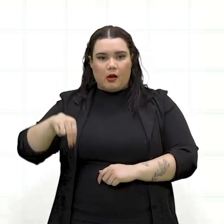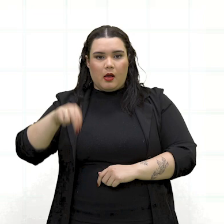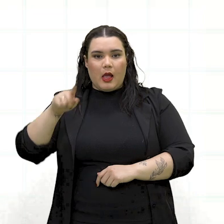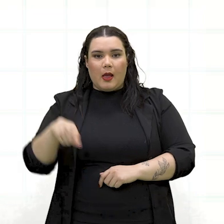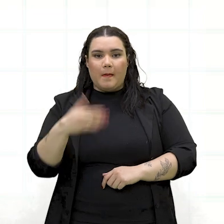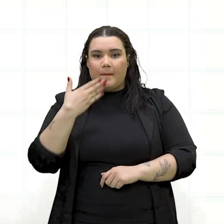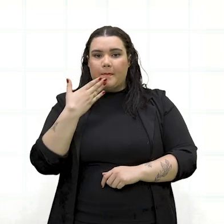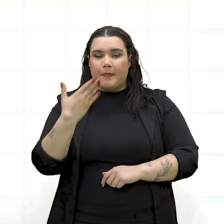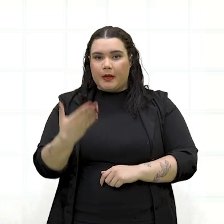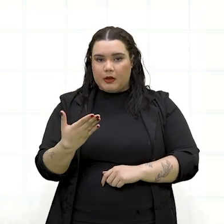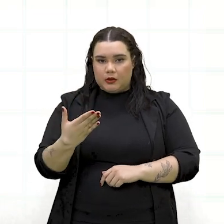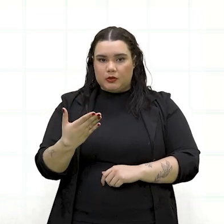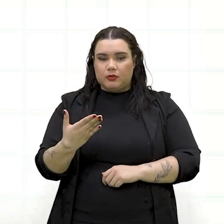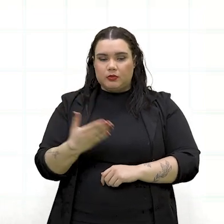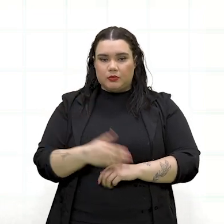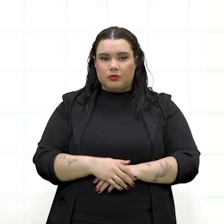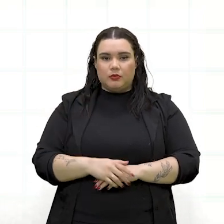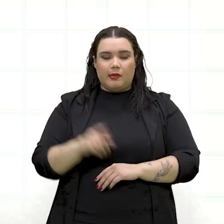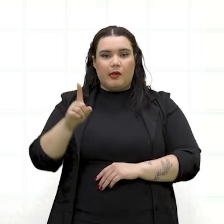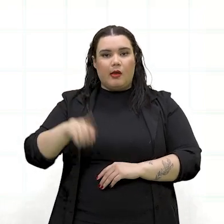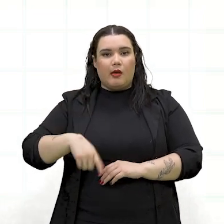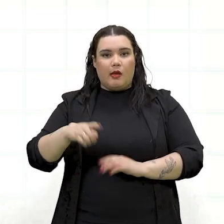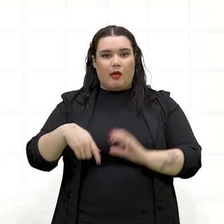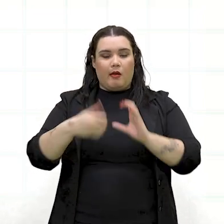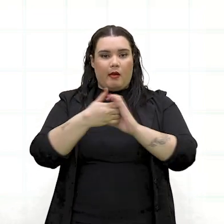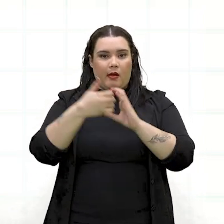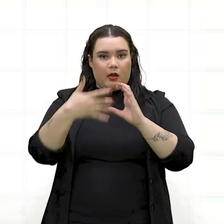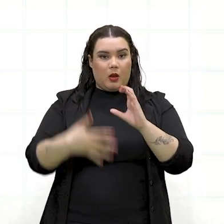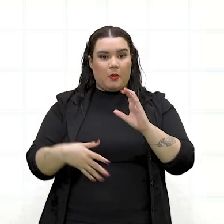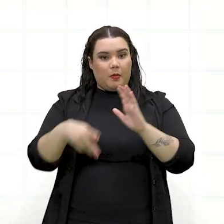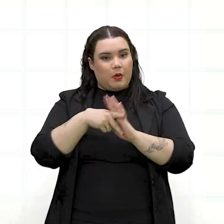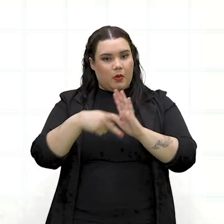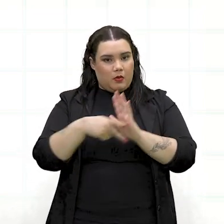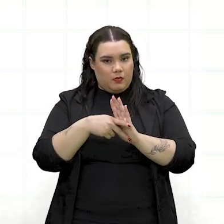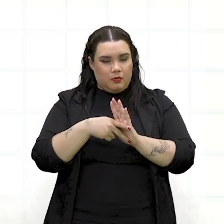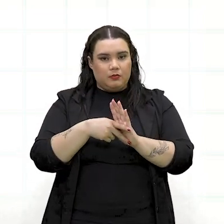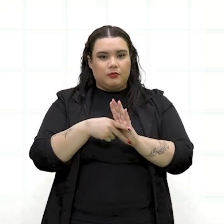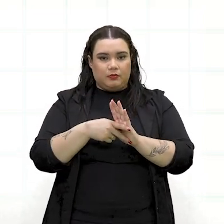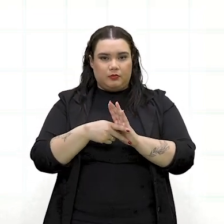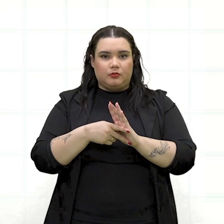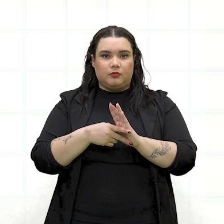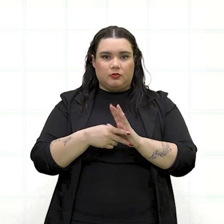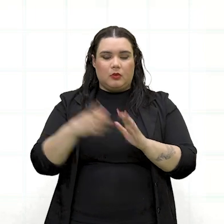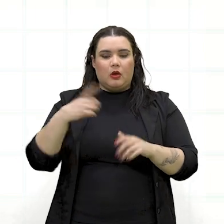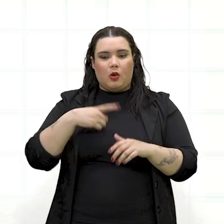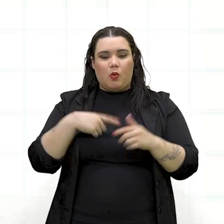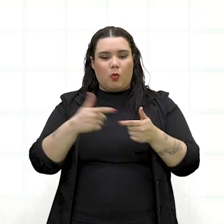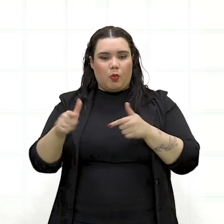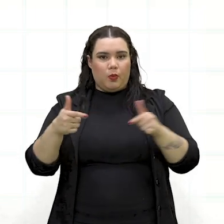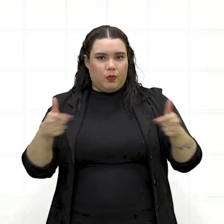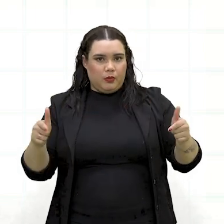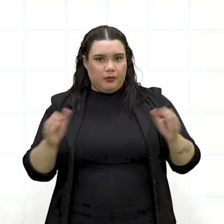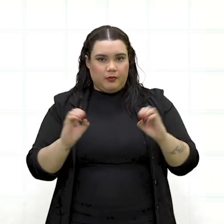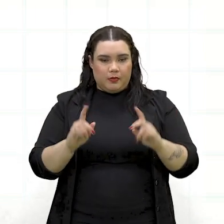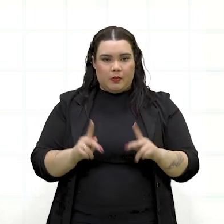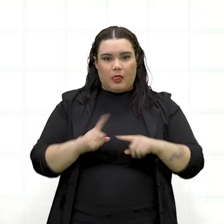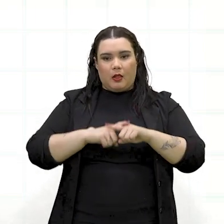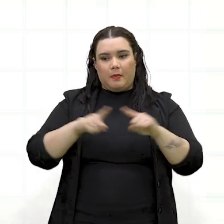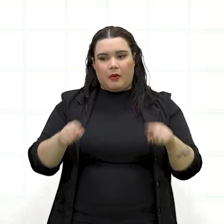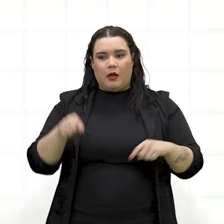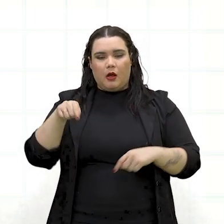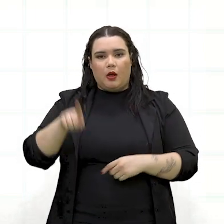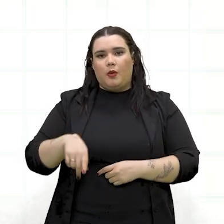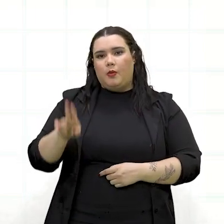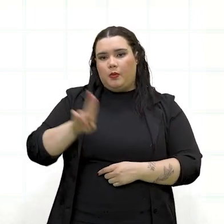pedir, certo? É uma das características dele, não é apenas essa, tem outras, tá bom? Mas essa aqui é uma bem